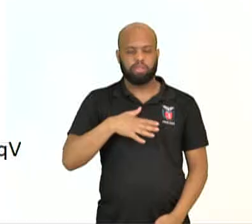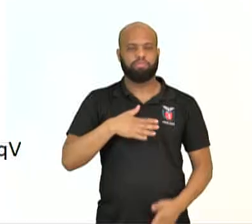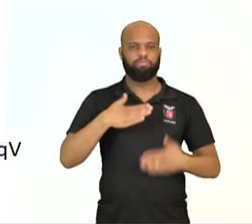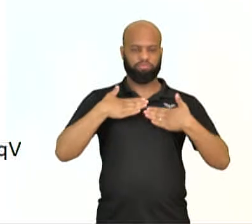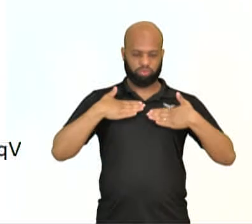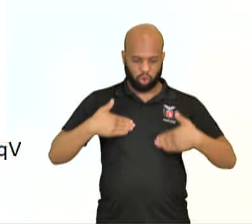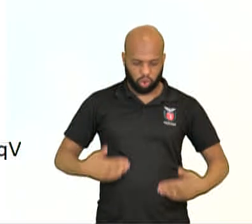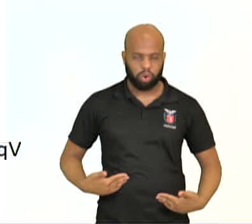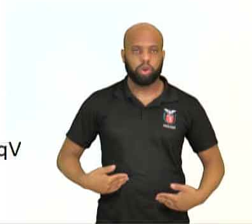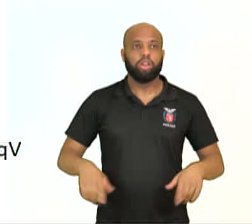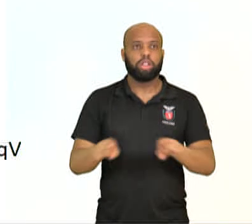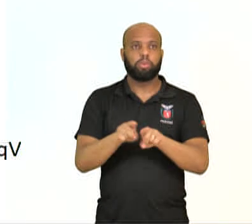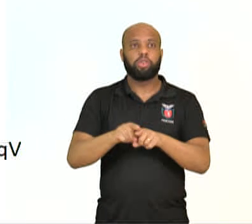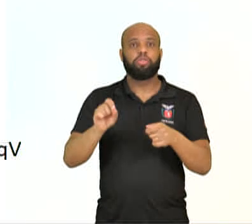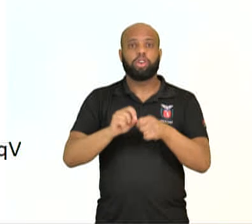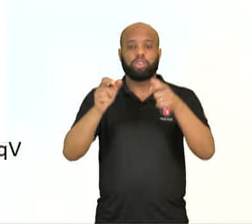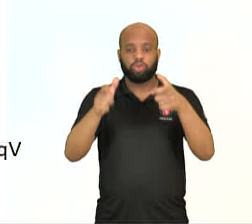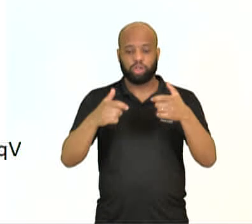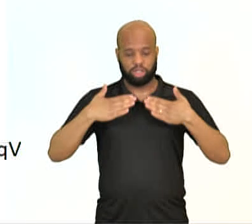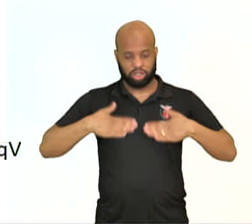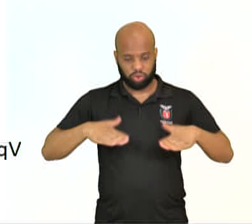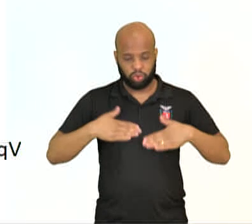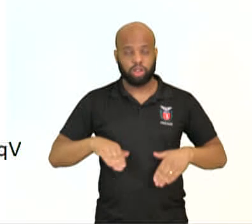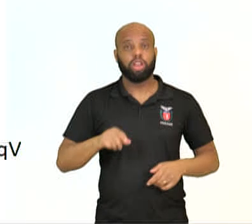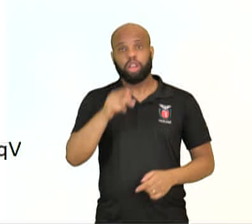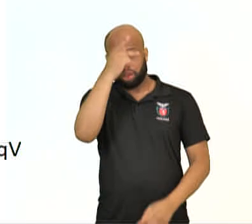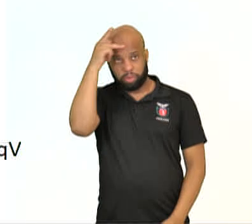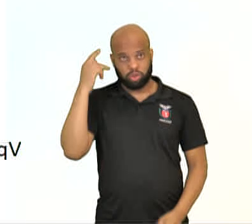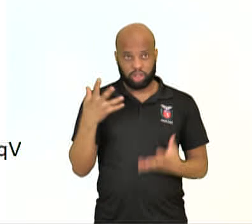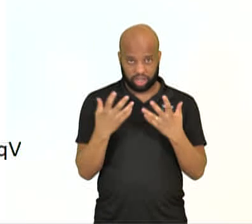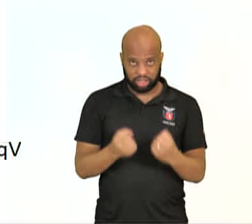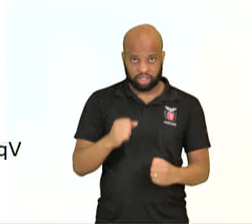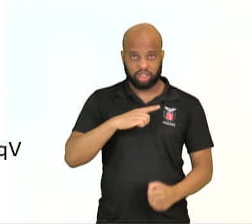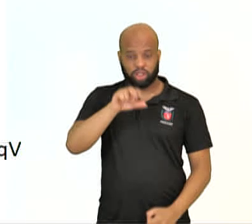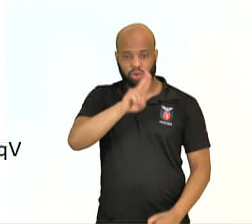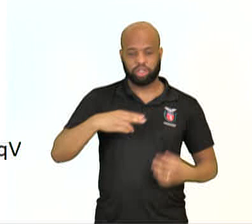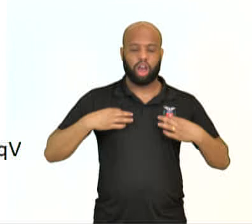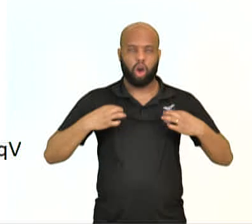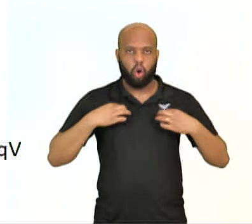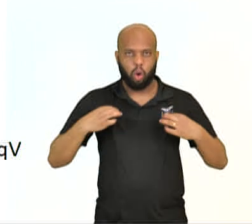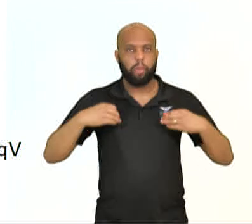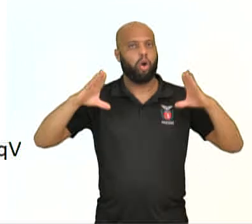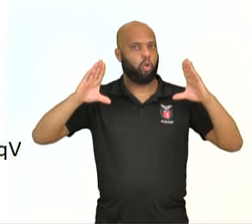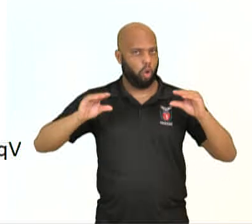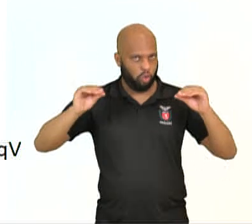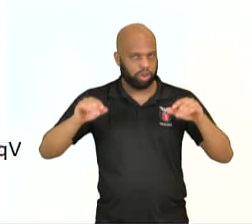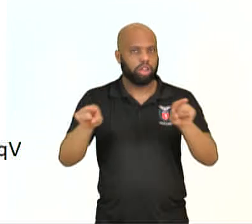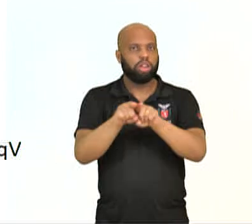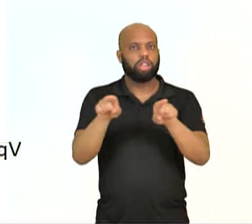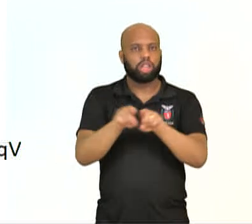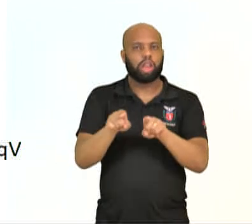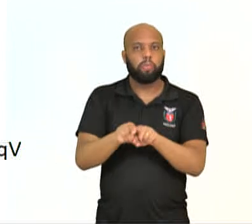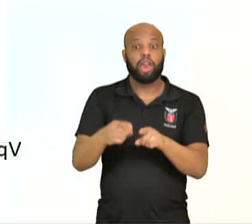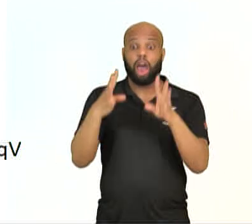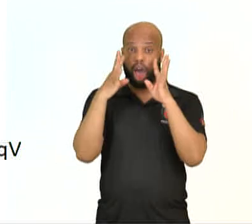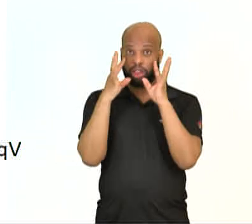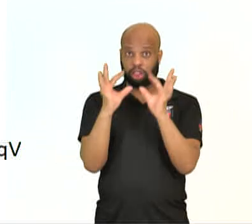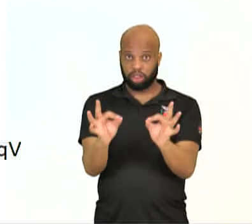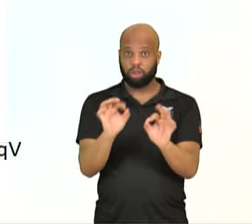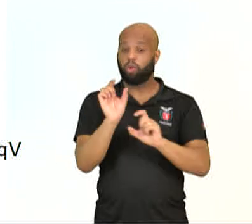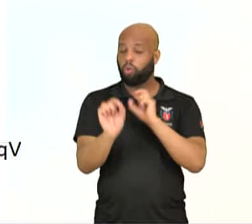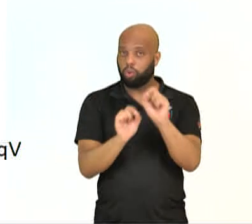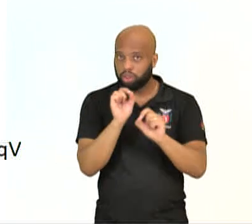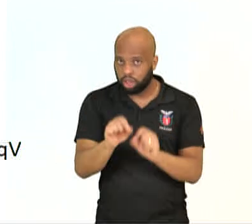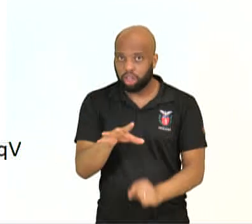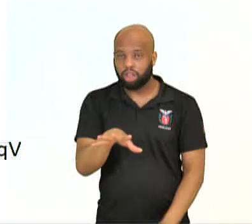realizados em locais bem tranquilos. Seus adeptos devem vestir roupas confortáveis, prestar atenção na respiração e